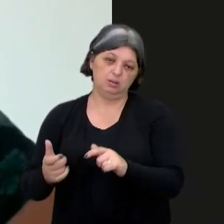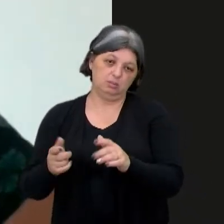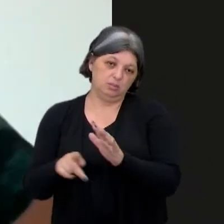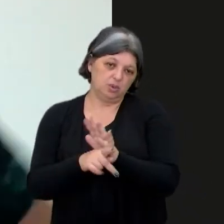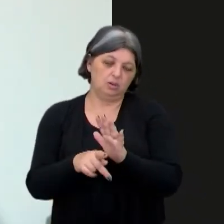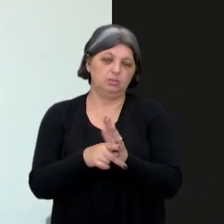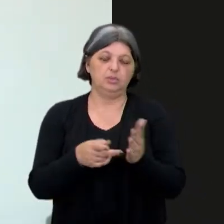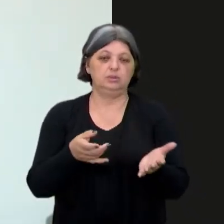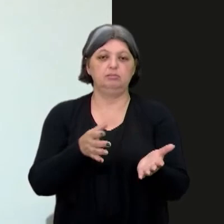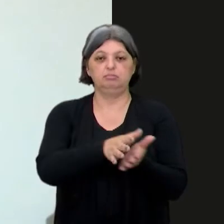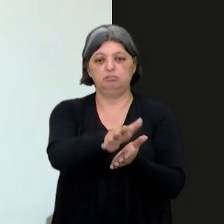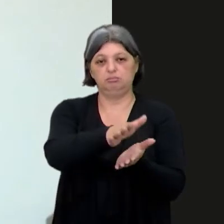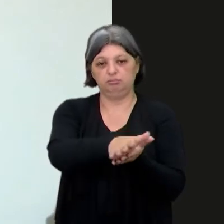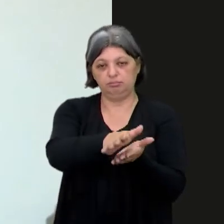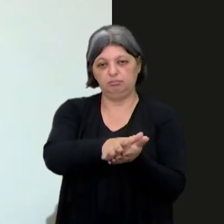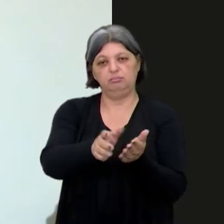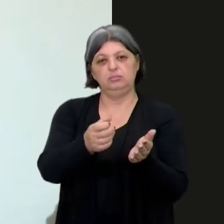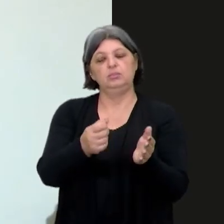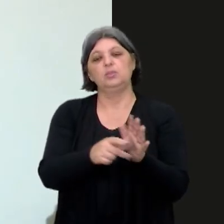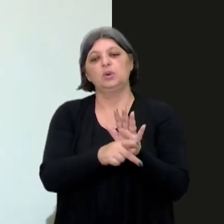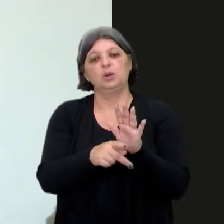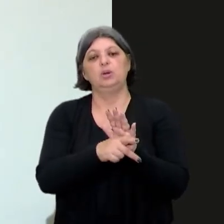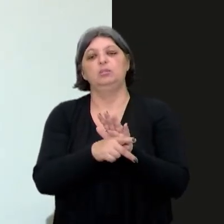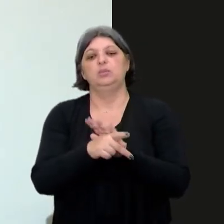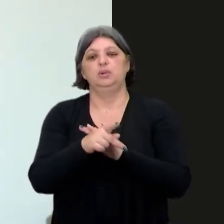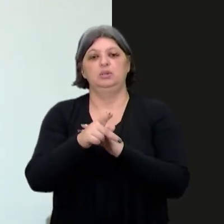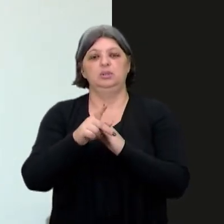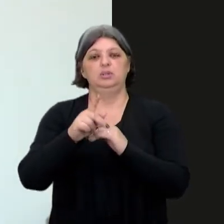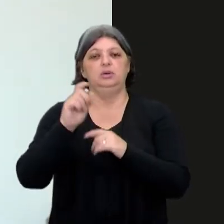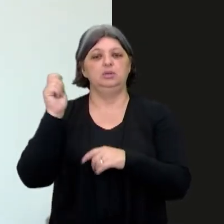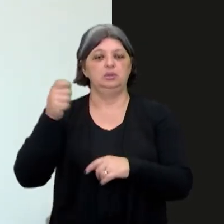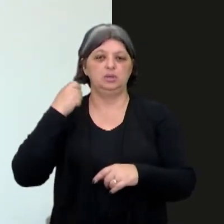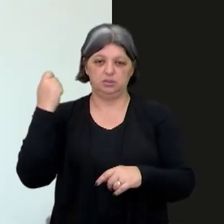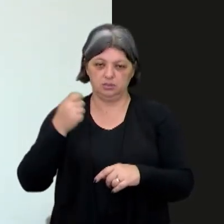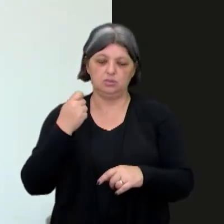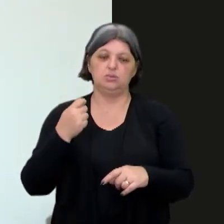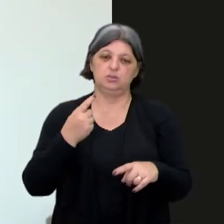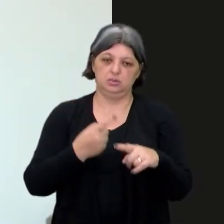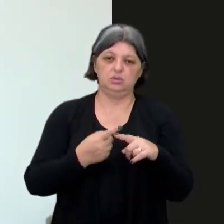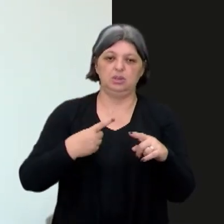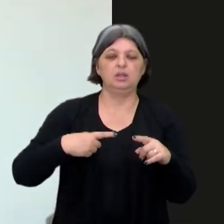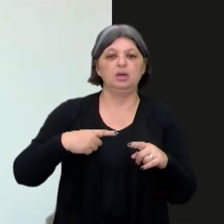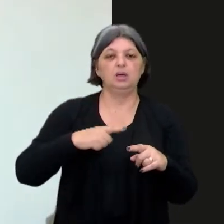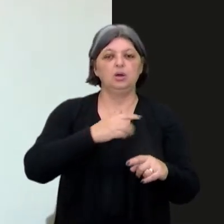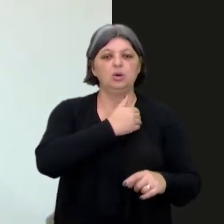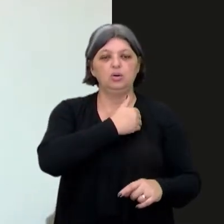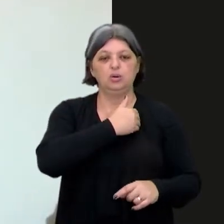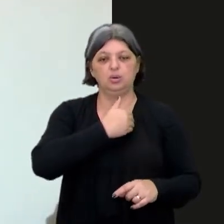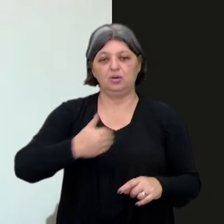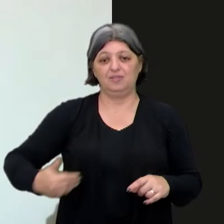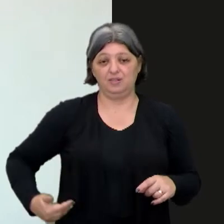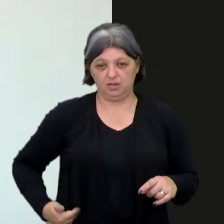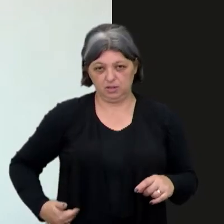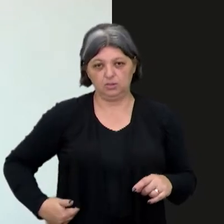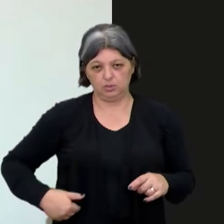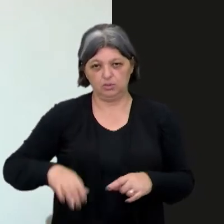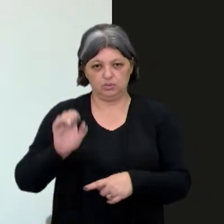tipo os jornais do Rio Grande do Sul, durante essa semana a gente teve o governador do estado que se renunciou